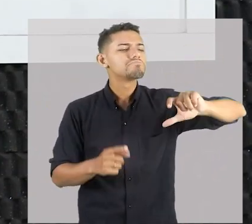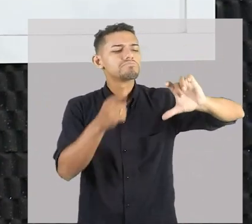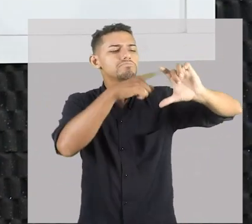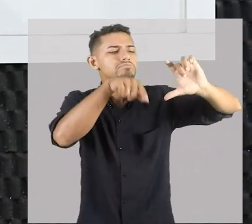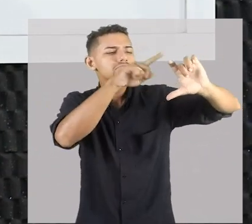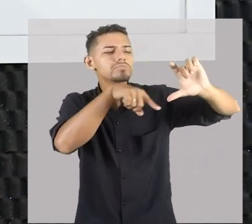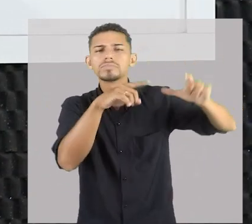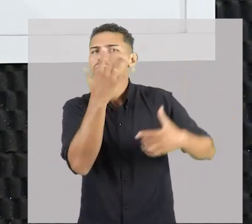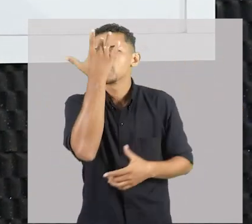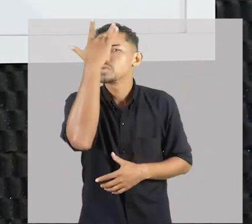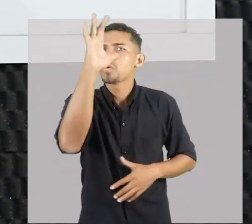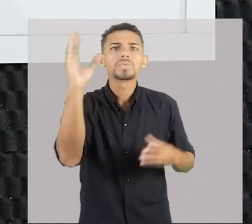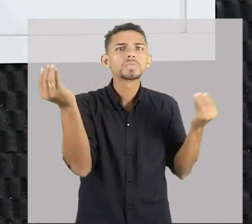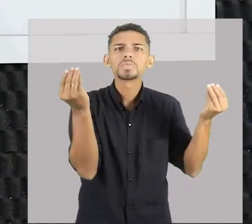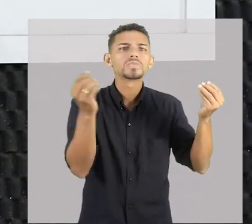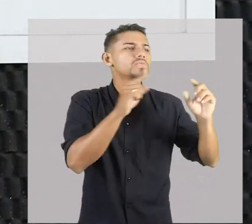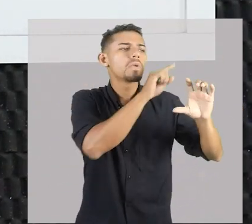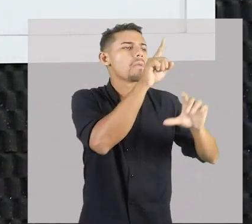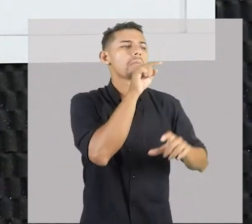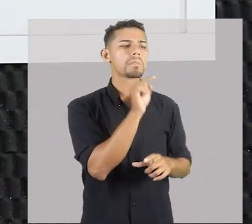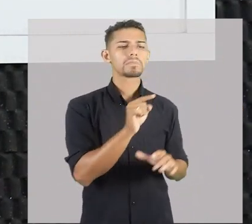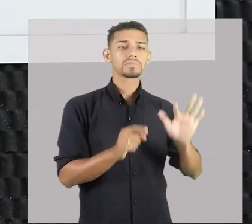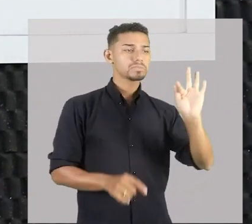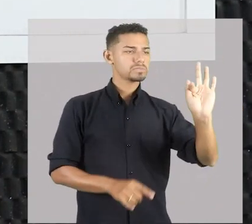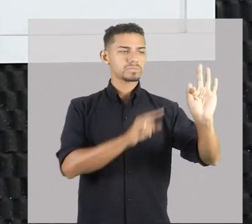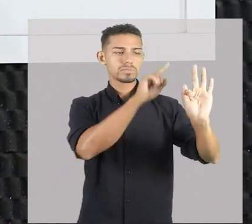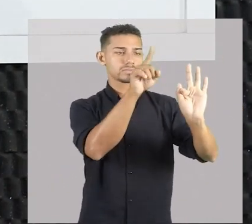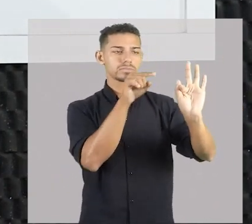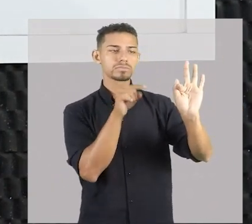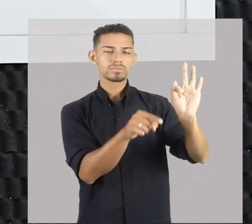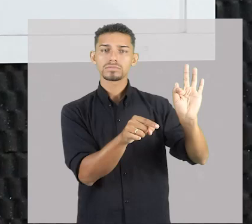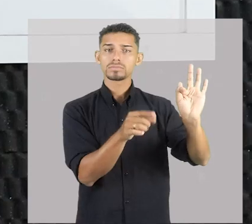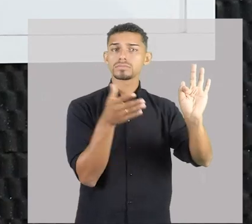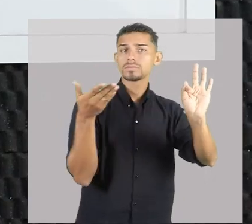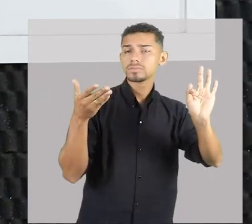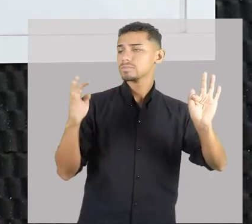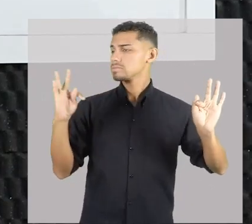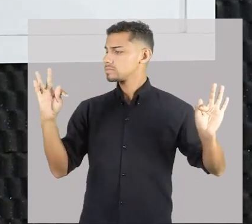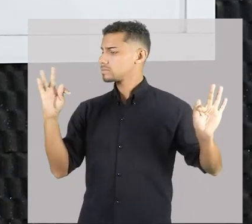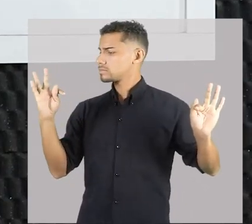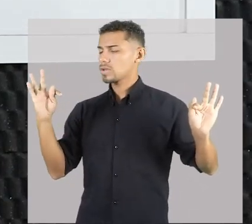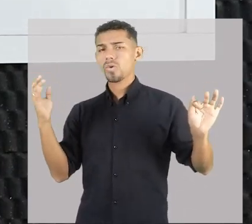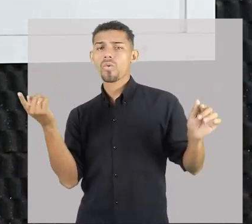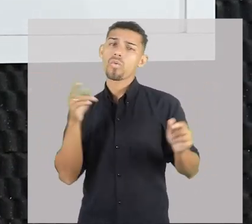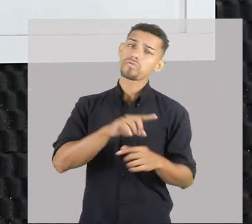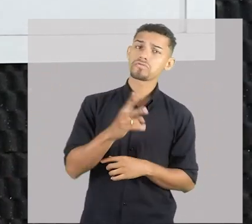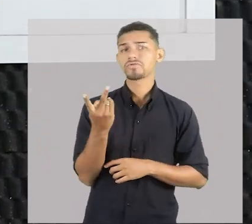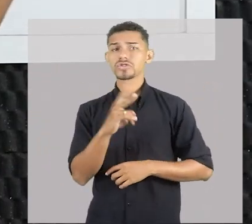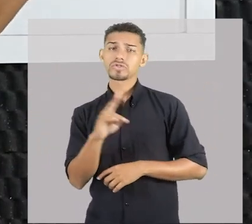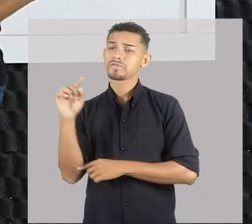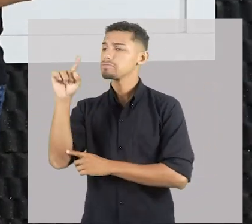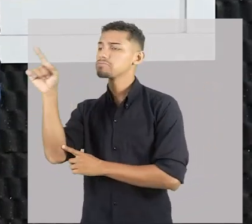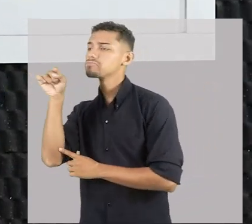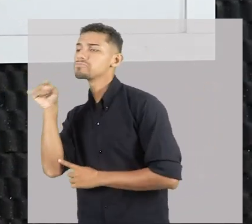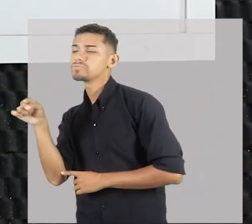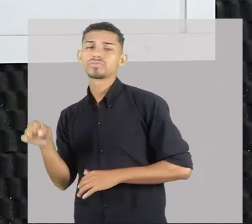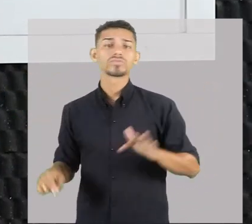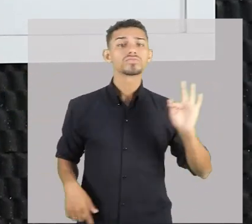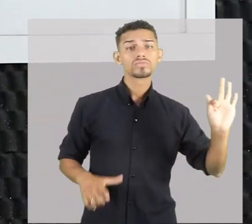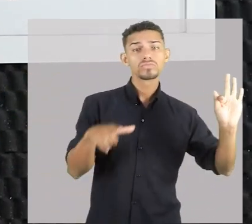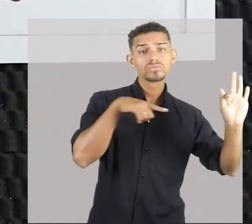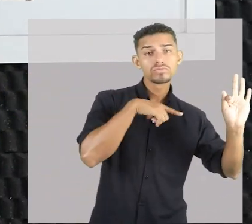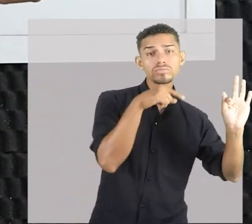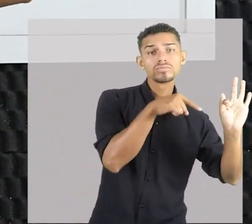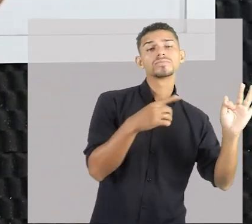faz para, com o período, calcular a frequência ou vice-versa, com a frequência calcular o período? Aí eu coloquei para vocês, é a relação